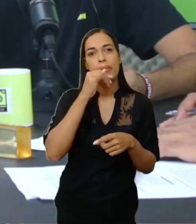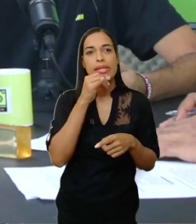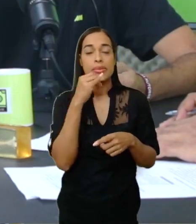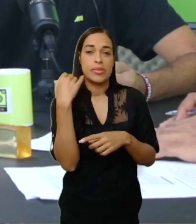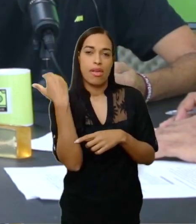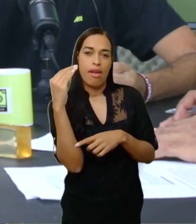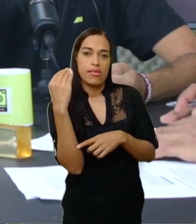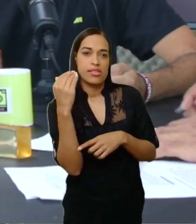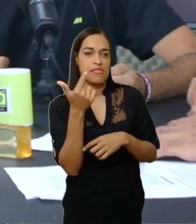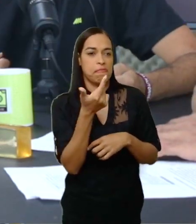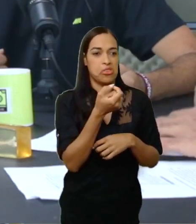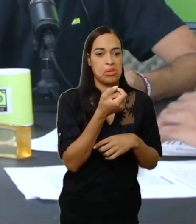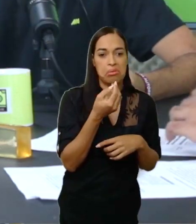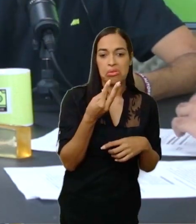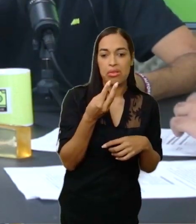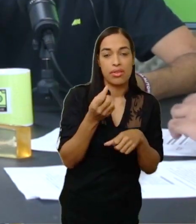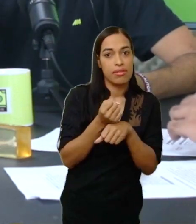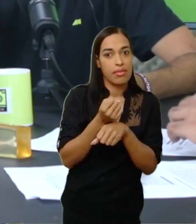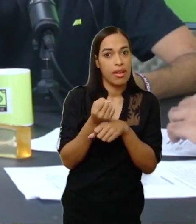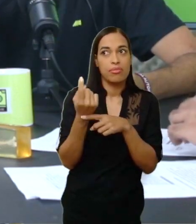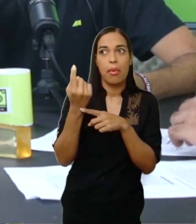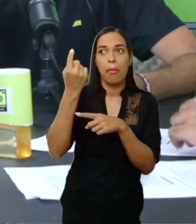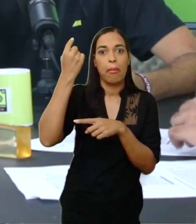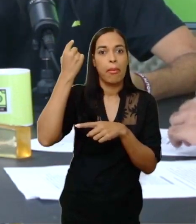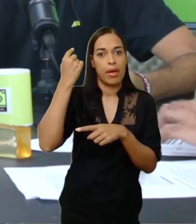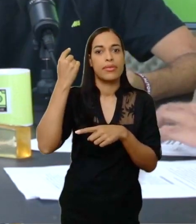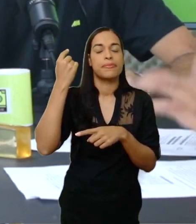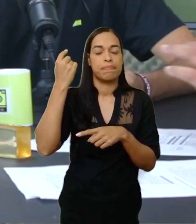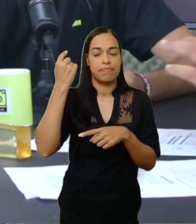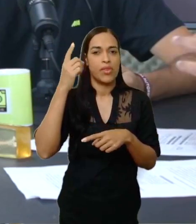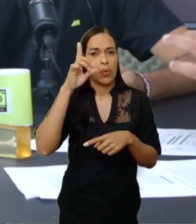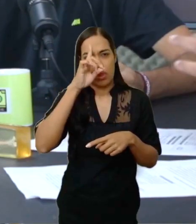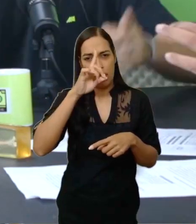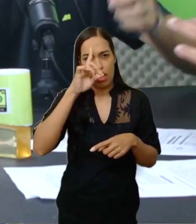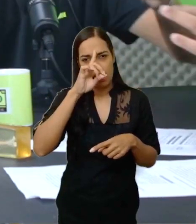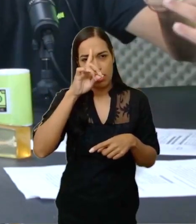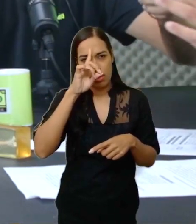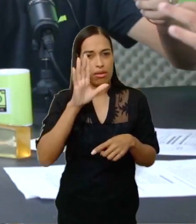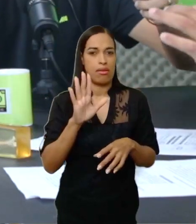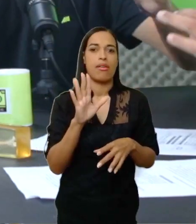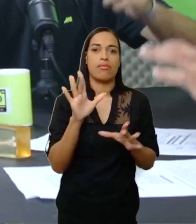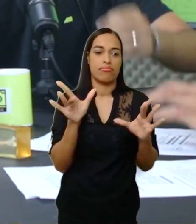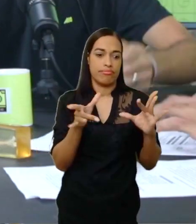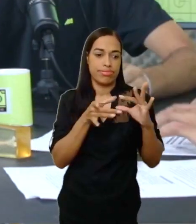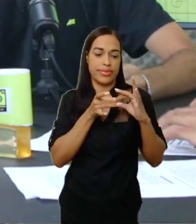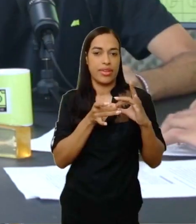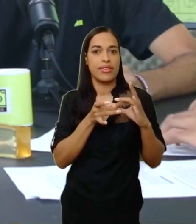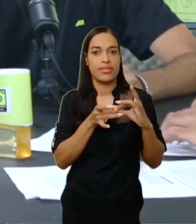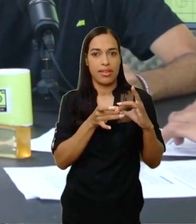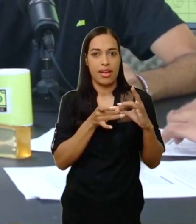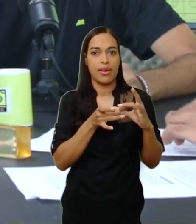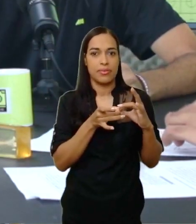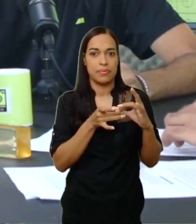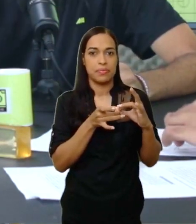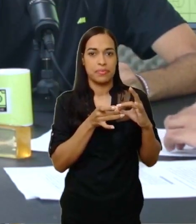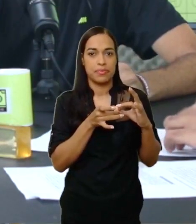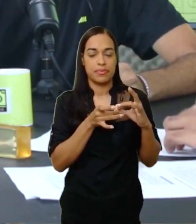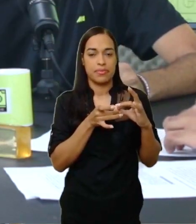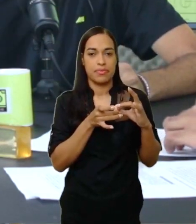Coisa que aconteceu há 20, 30 anos atrás. E outra é eu pegar algo do dia a Ele dia fazer o dele. experimento, conectar a Isso. Isso, peça, né? exatamente.